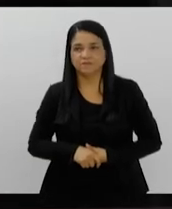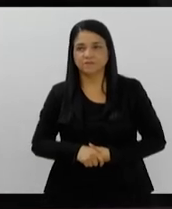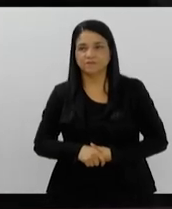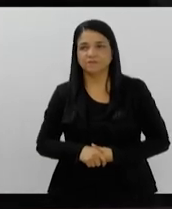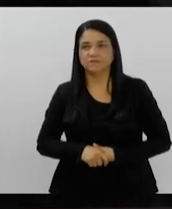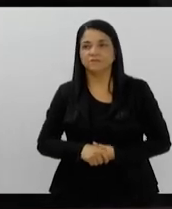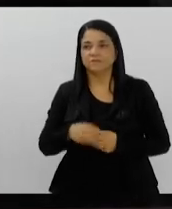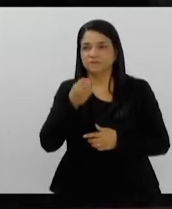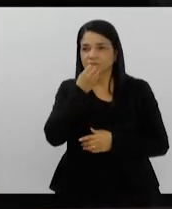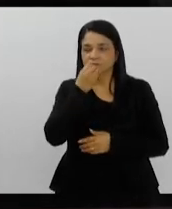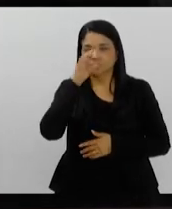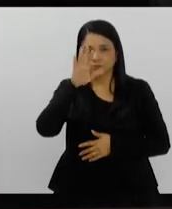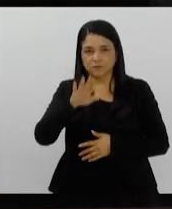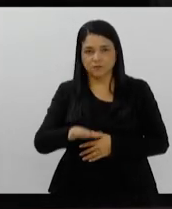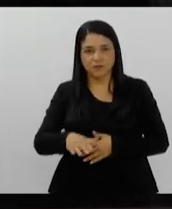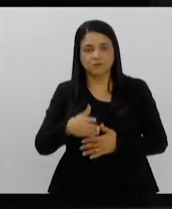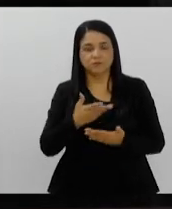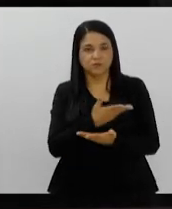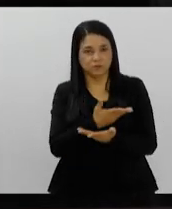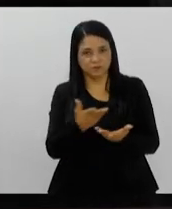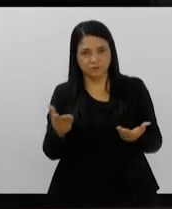Boa tarde a todos,